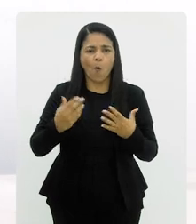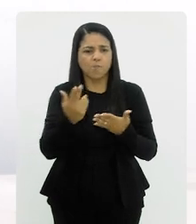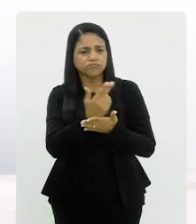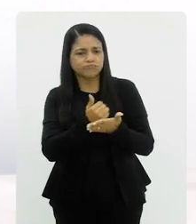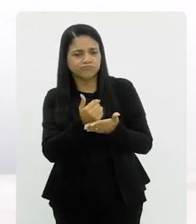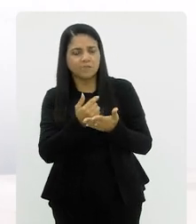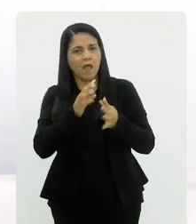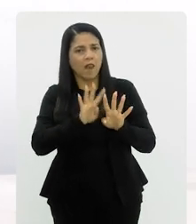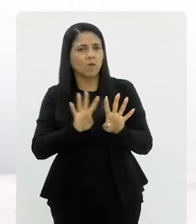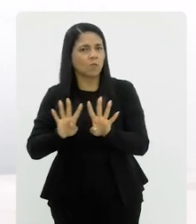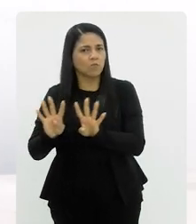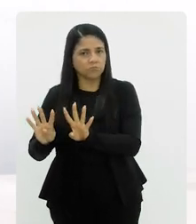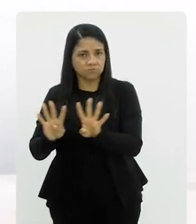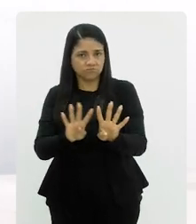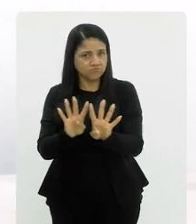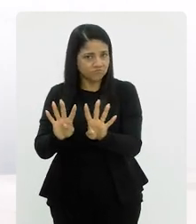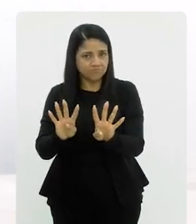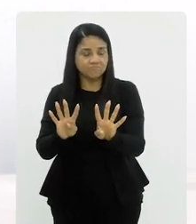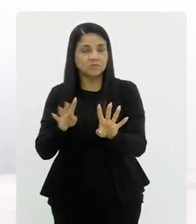figurino, de alegoria.